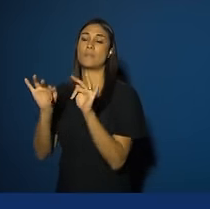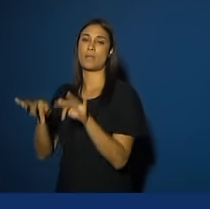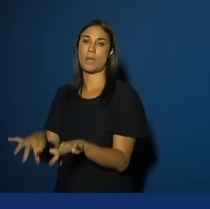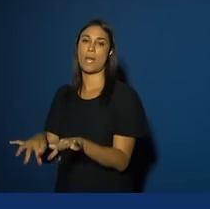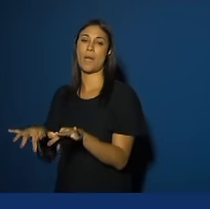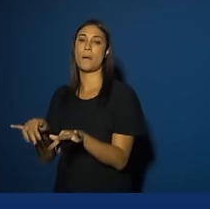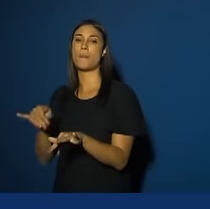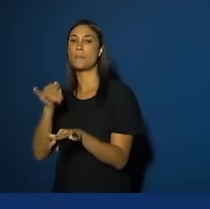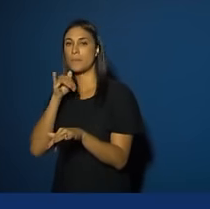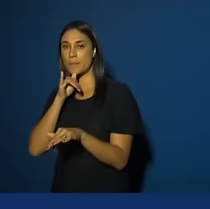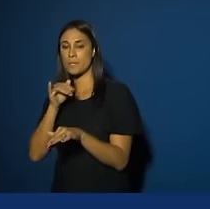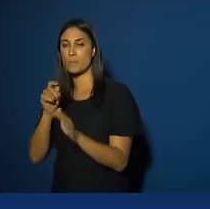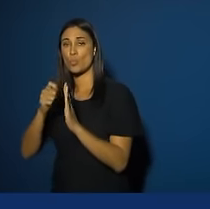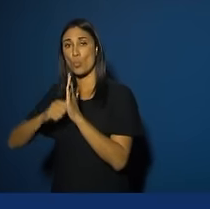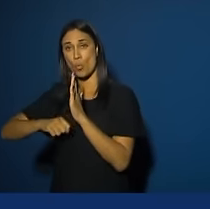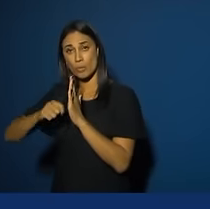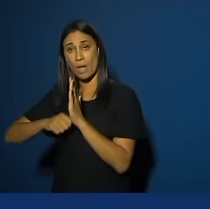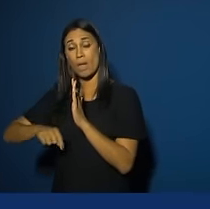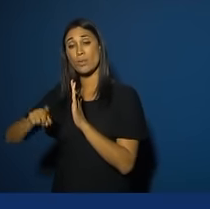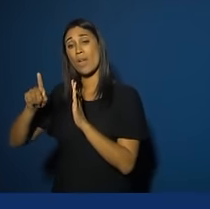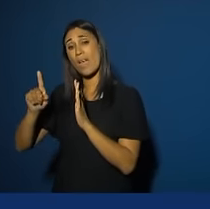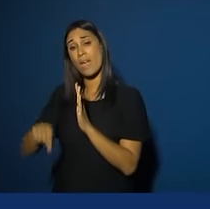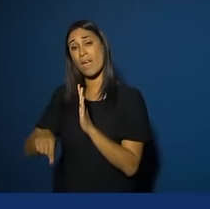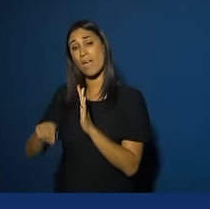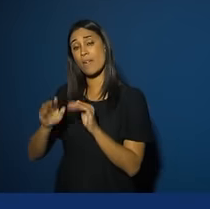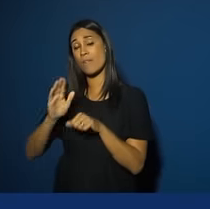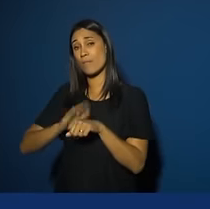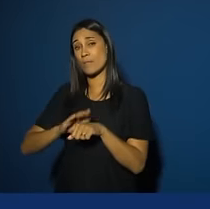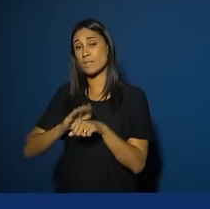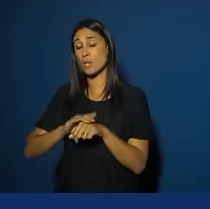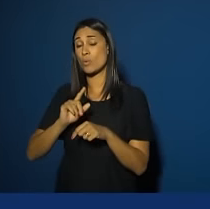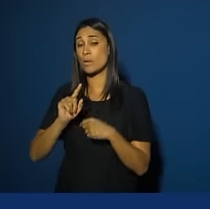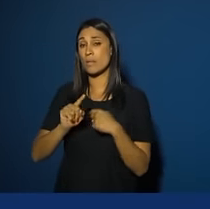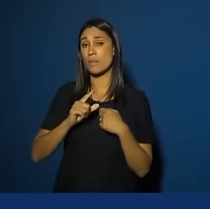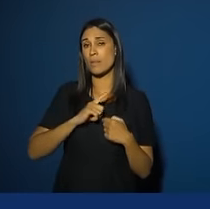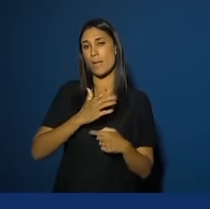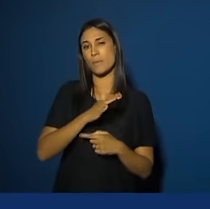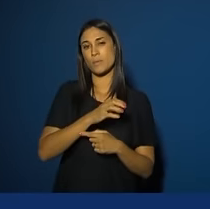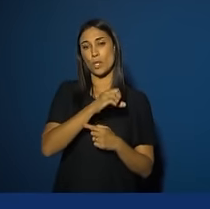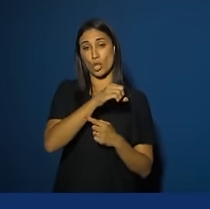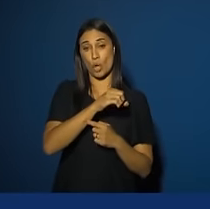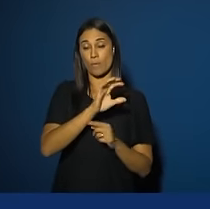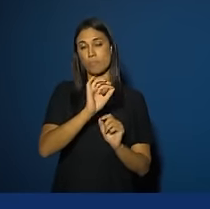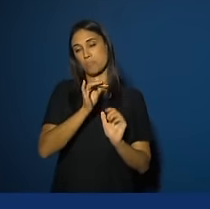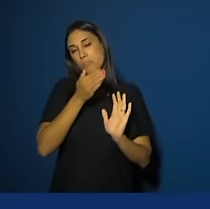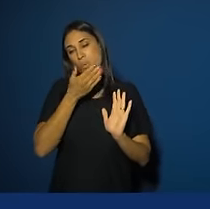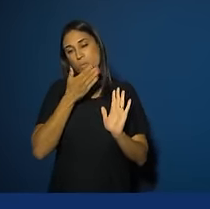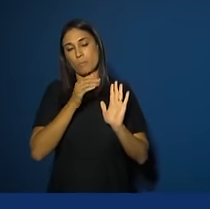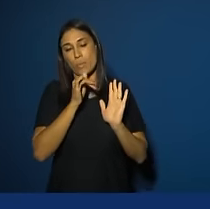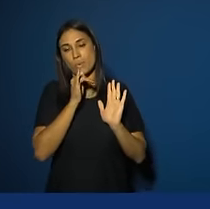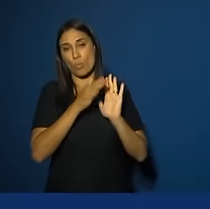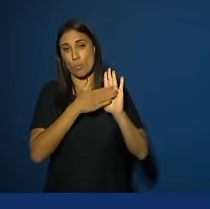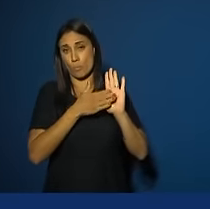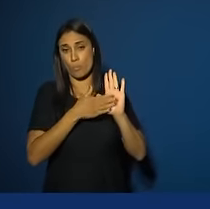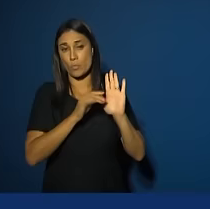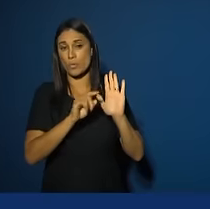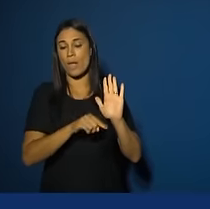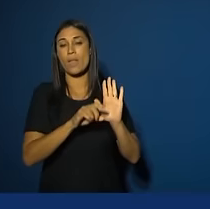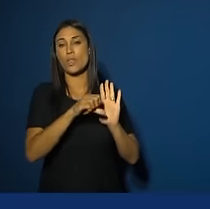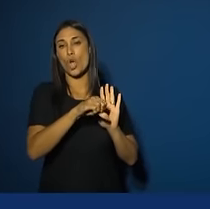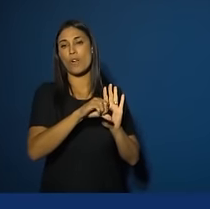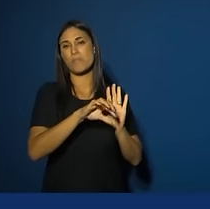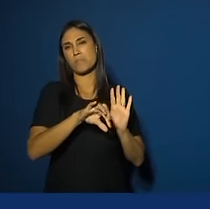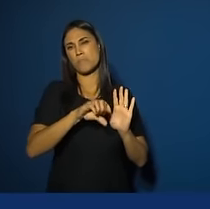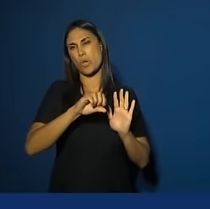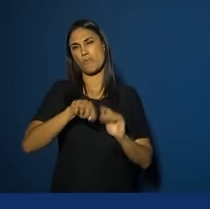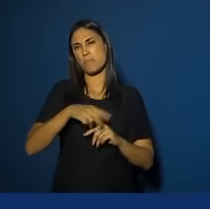território contracionista, acho que vai fazer com que ele chegue em alguma coisa entre 9 e 9. O plano é chegar em alguma coisa entre 9 e 9,5